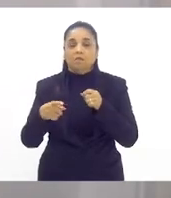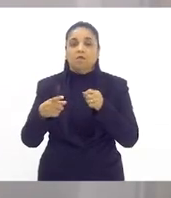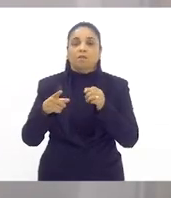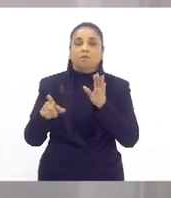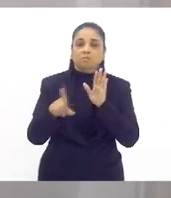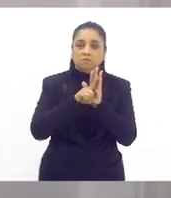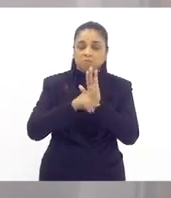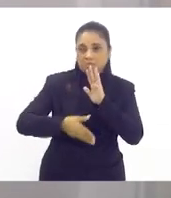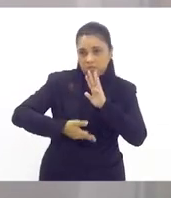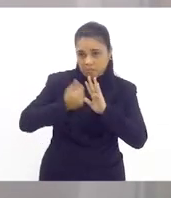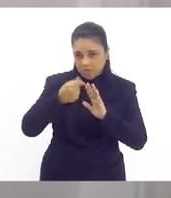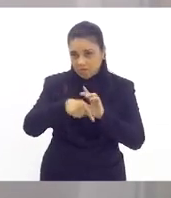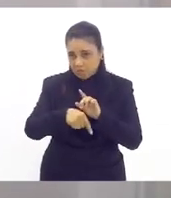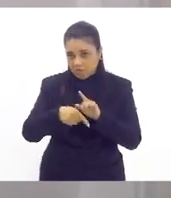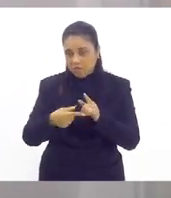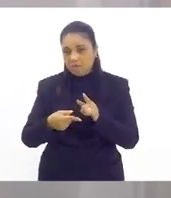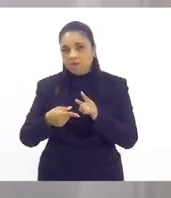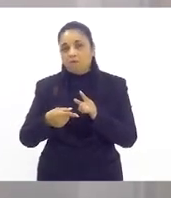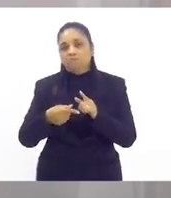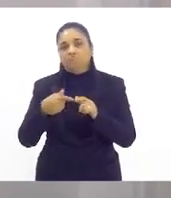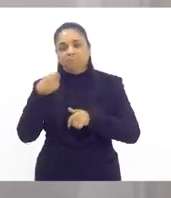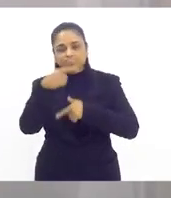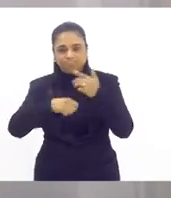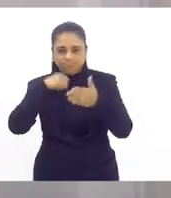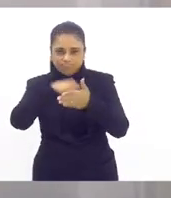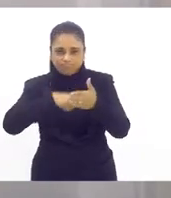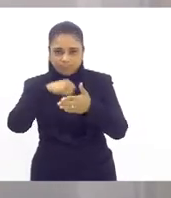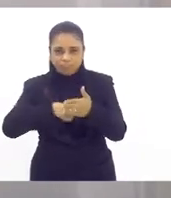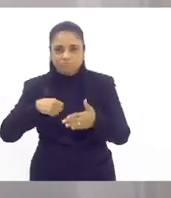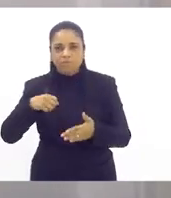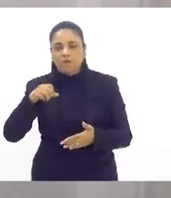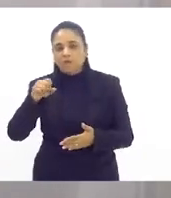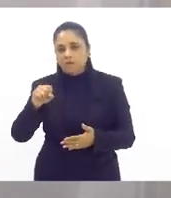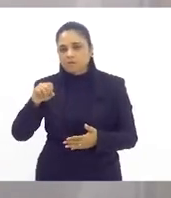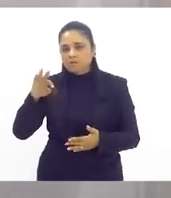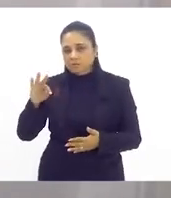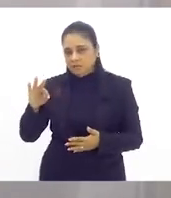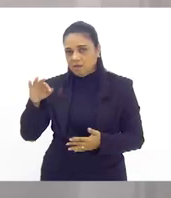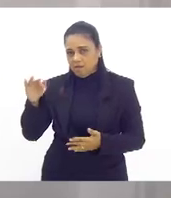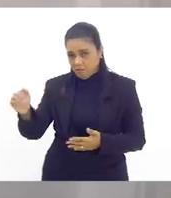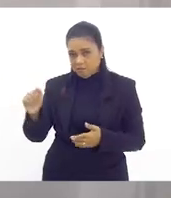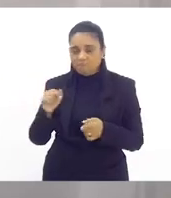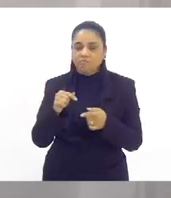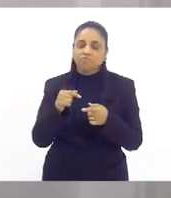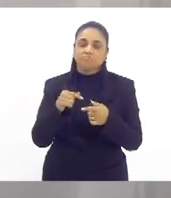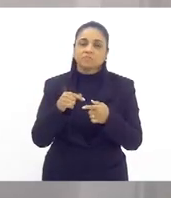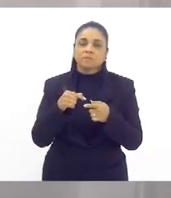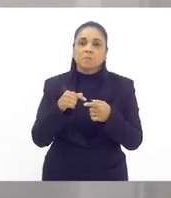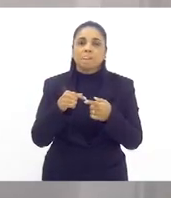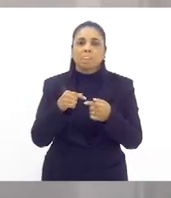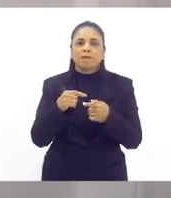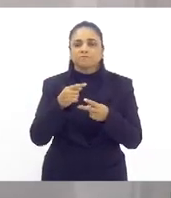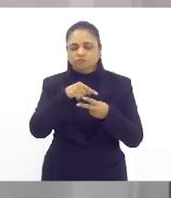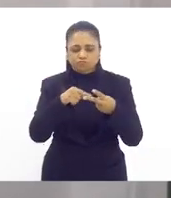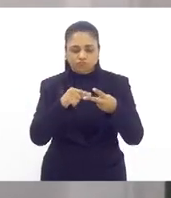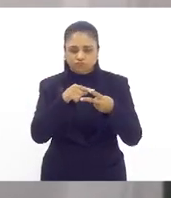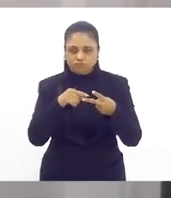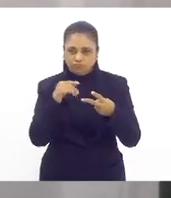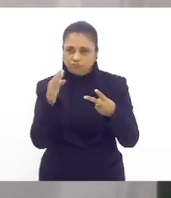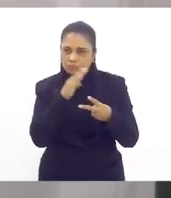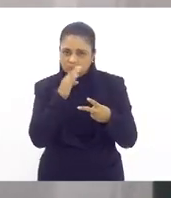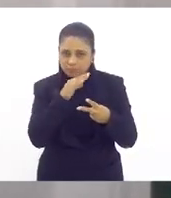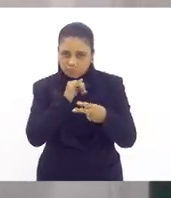amigo escuro no STF para conseguir que isso vai acontecer se for um momento importante é queria fazer dois comentários rápidos